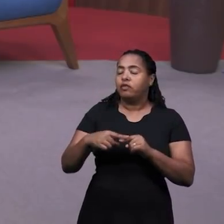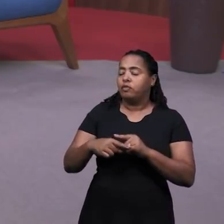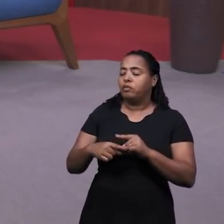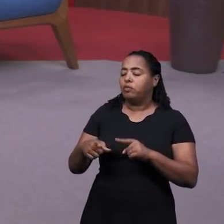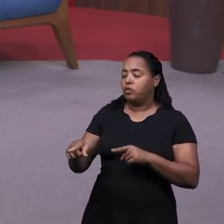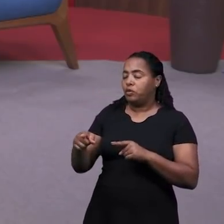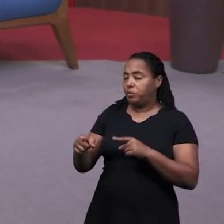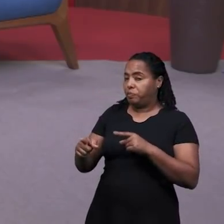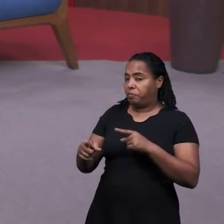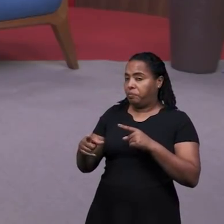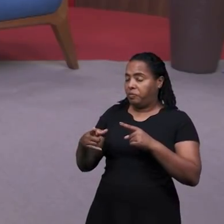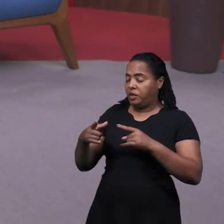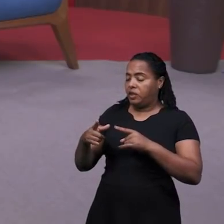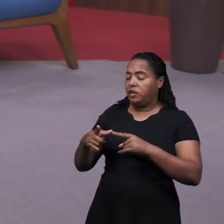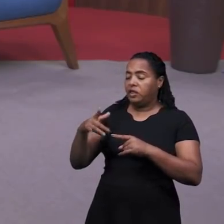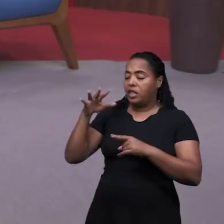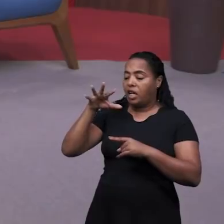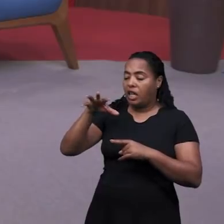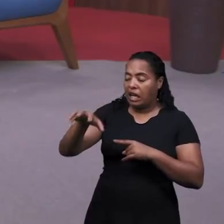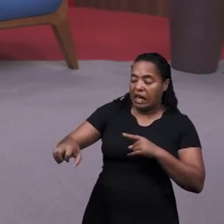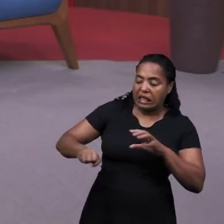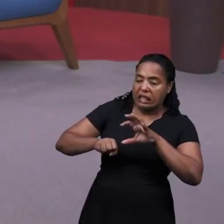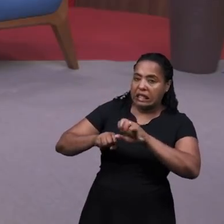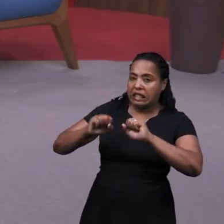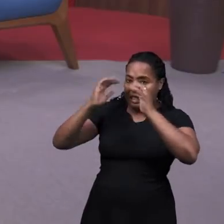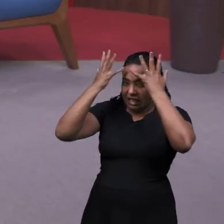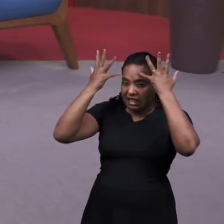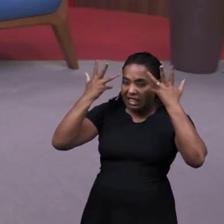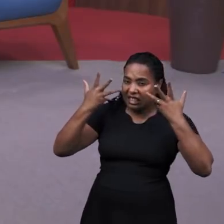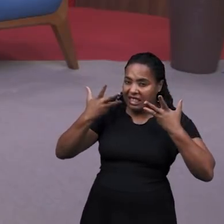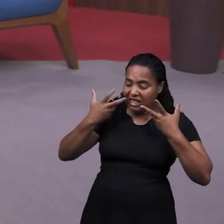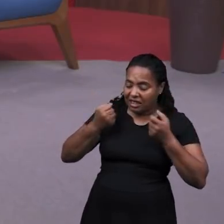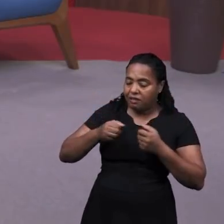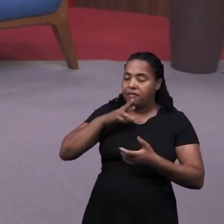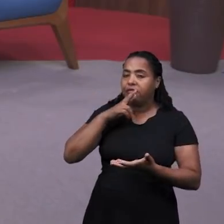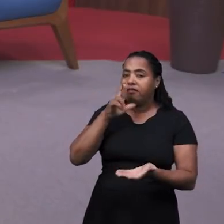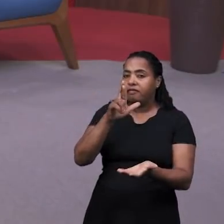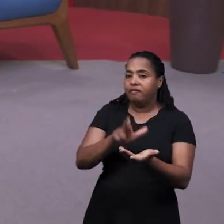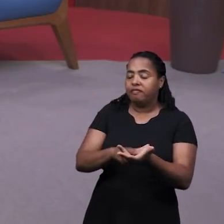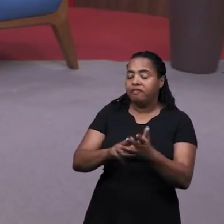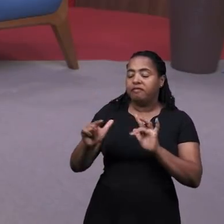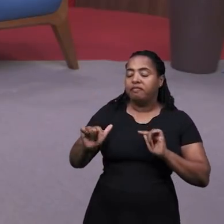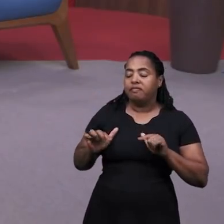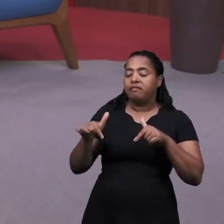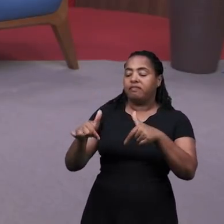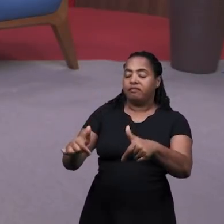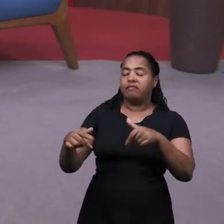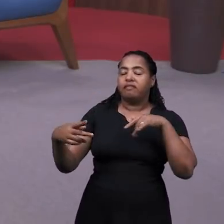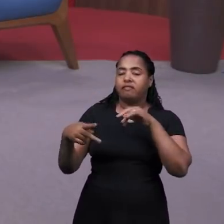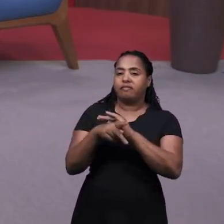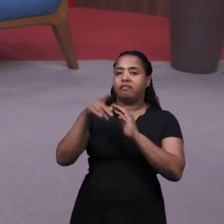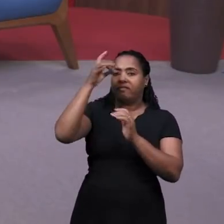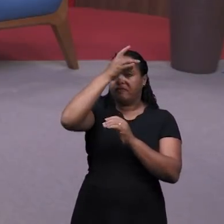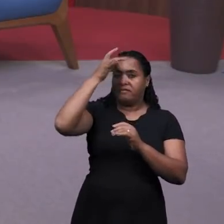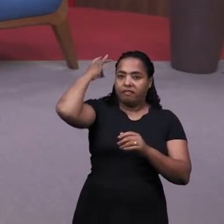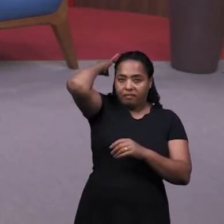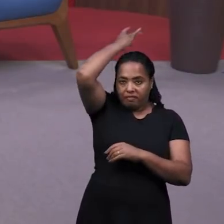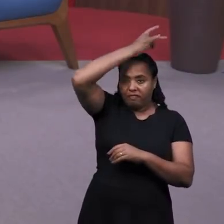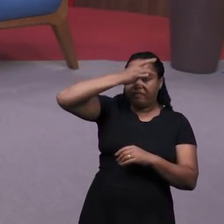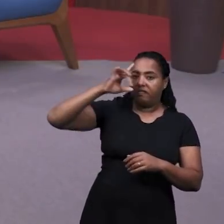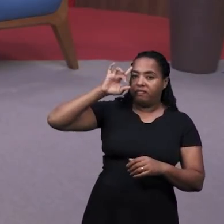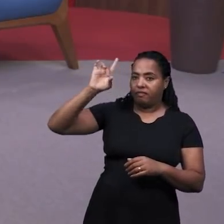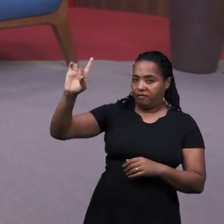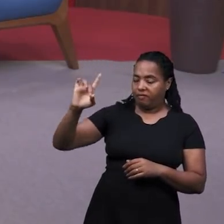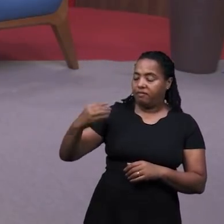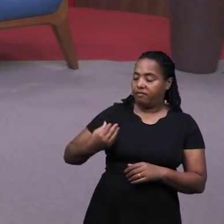leão, que nós podemos ler que foi resultado de quê? Da operação do Espírito de Deus na